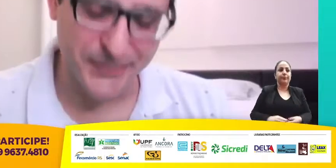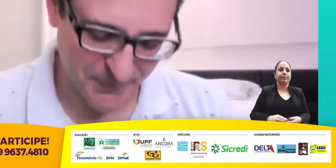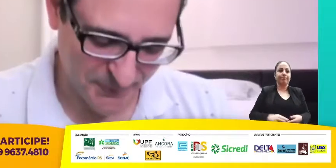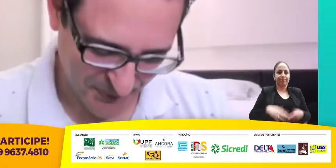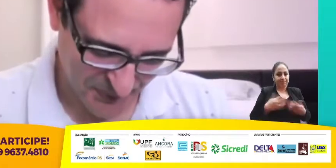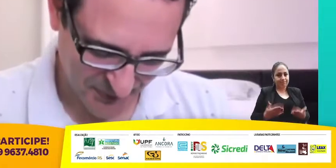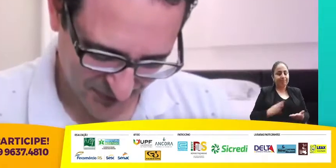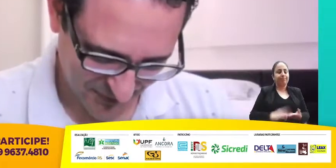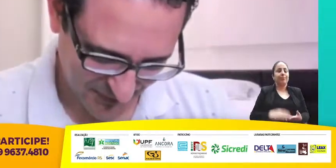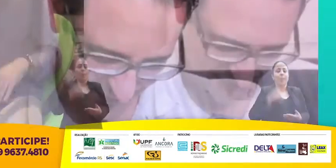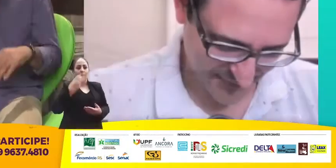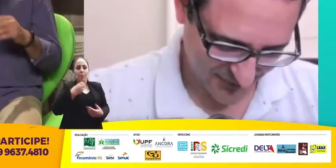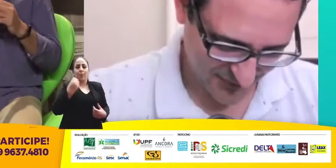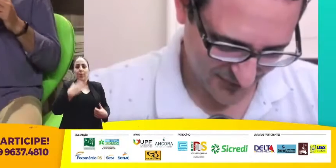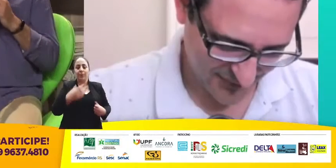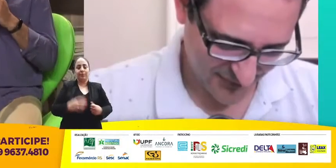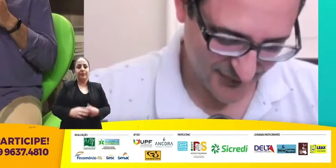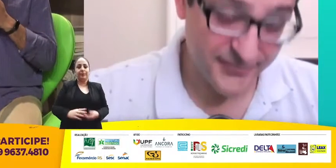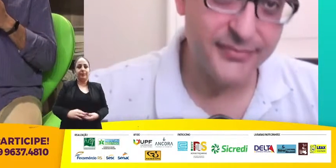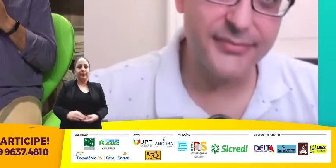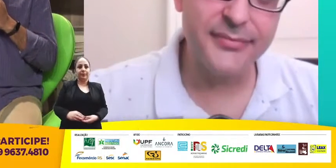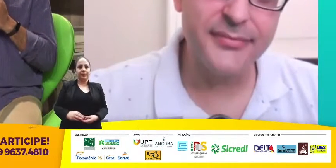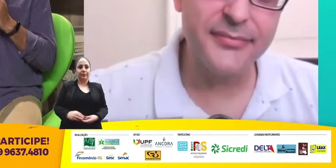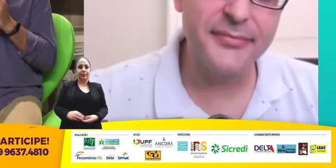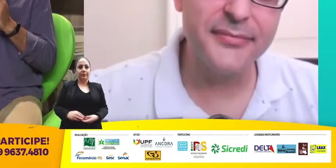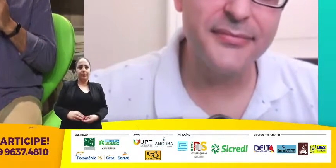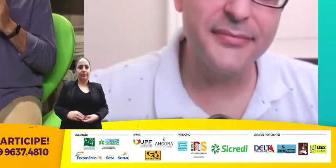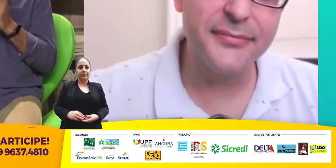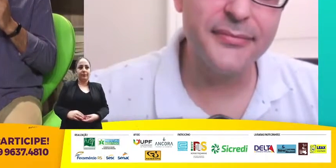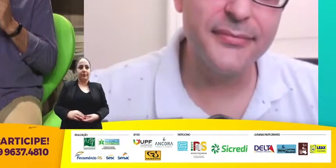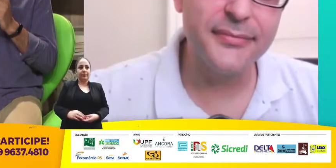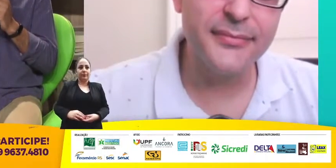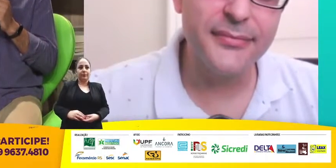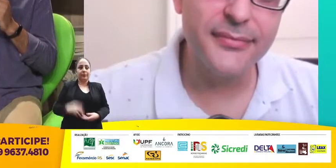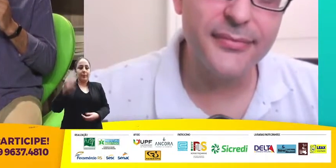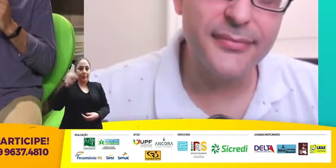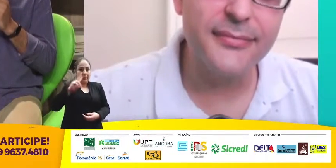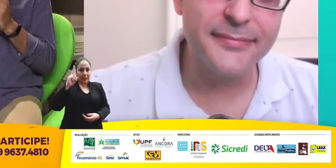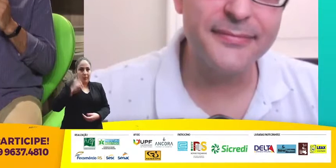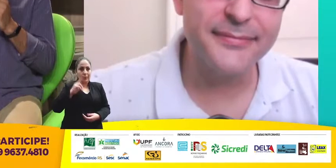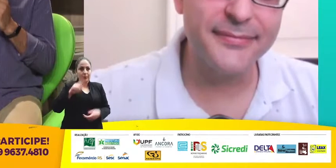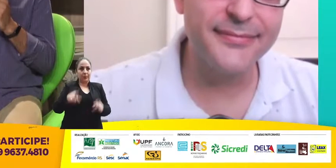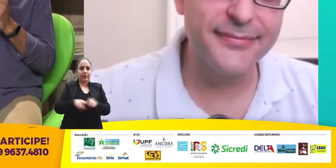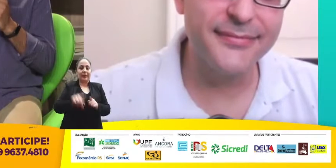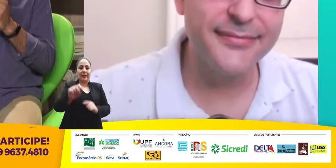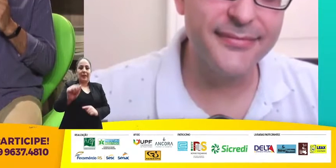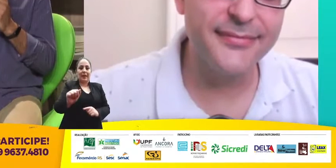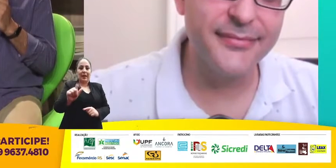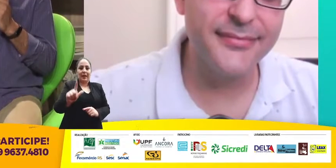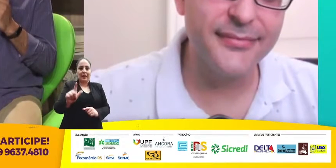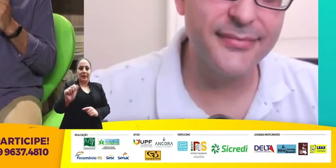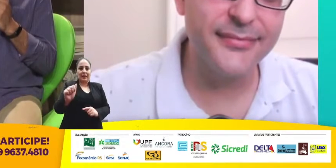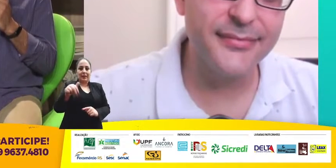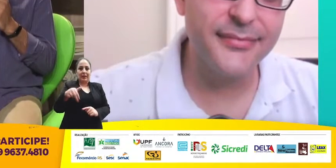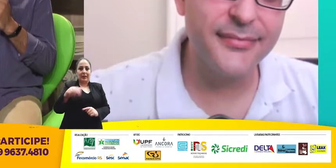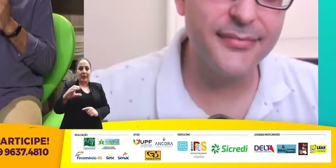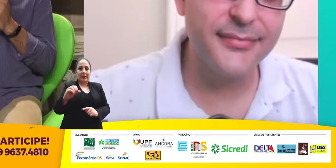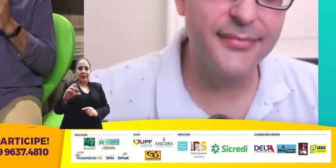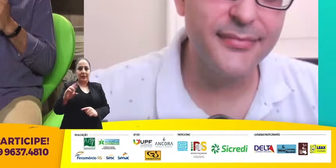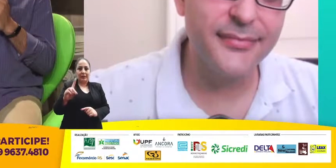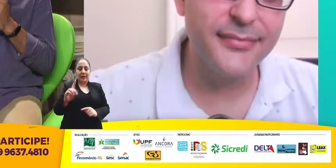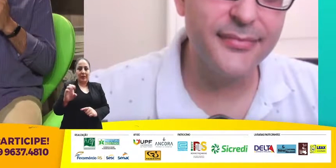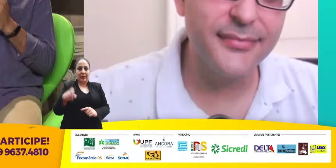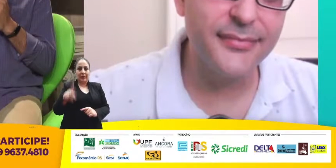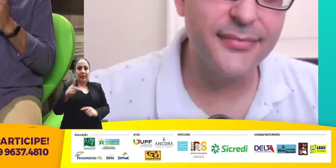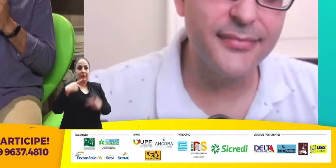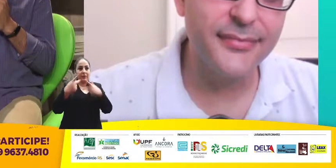Isso aí, Bruno. Muito bom. Me lembro agora de Allan Kardec, não é? No Livro dos Espíritos, e que ele relata assim,